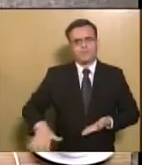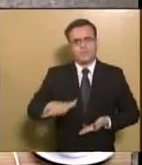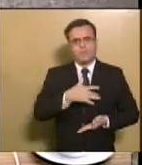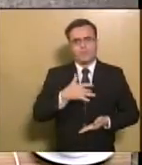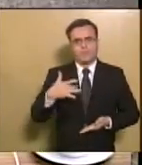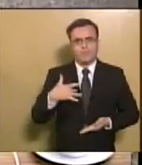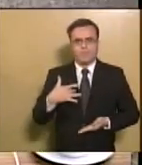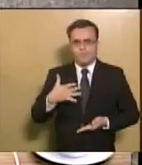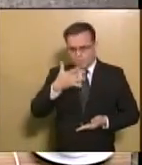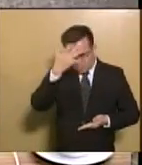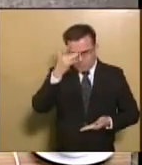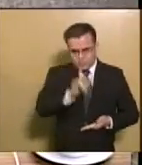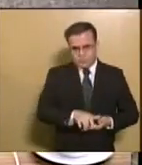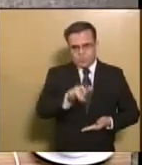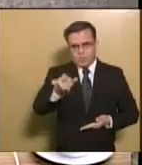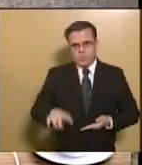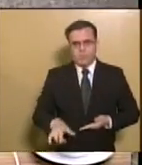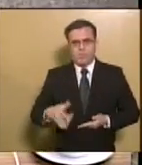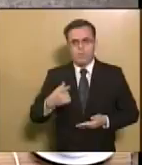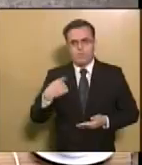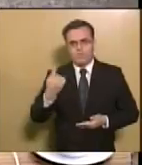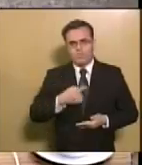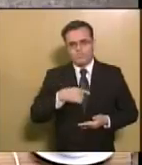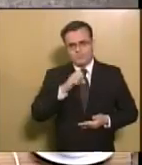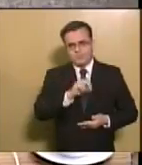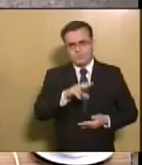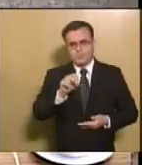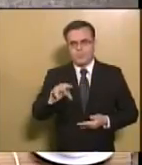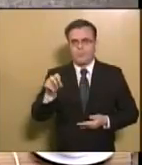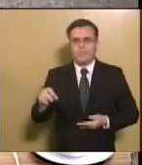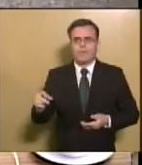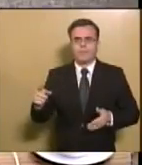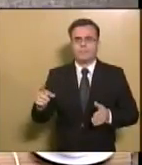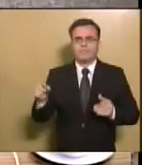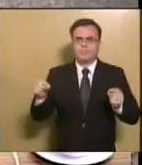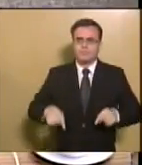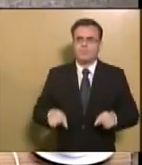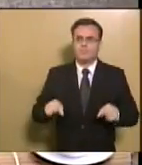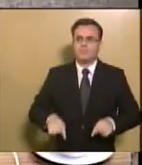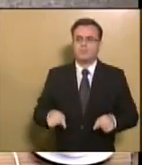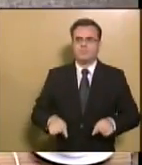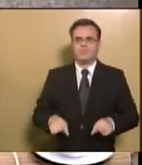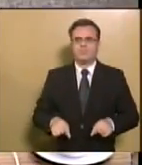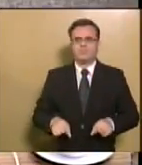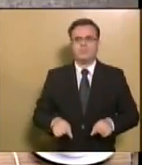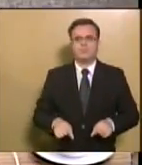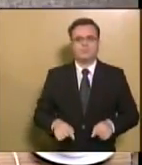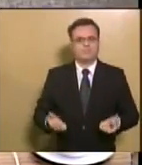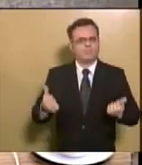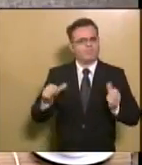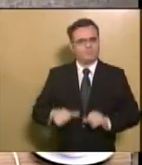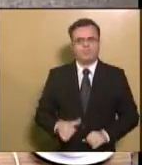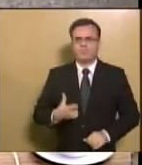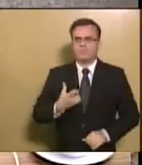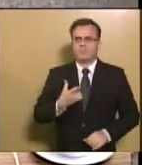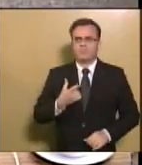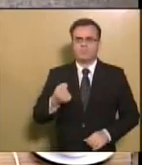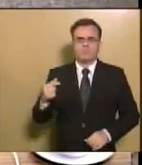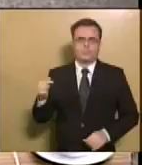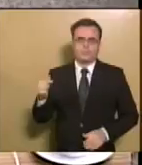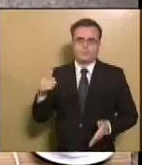alguém. Mas o que nós estamos vendo é que é uma década perdida. De 2007 para